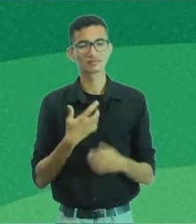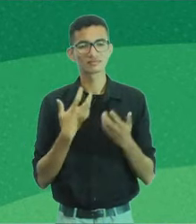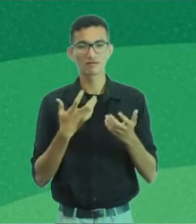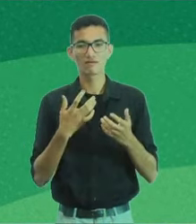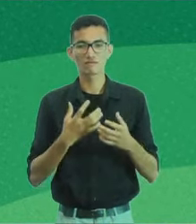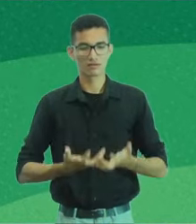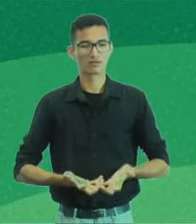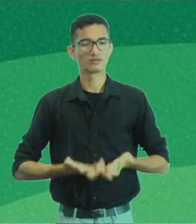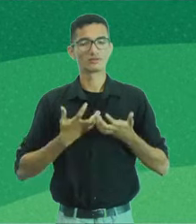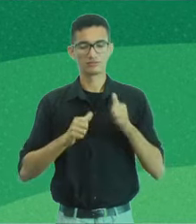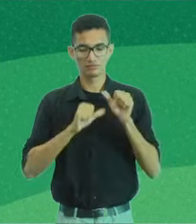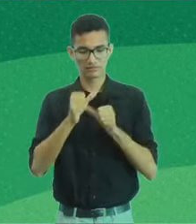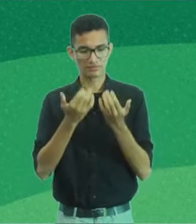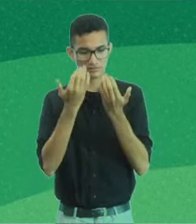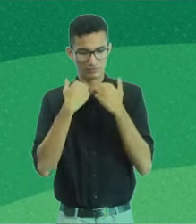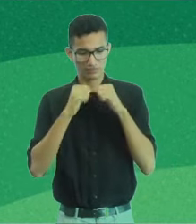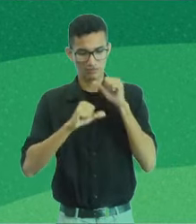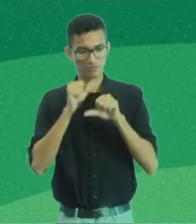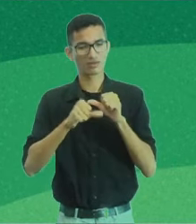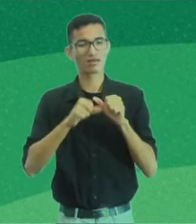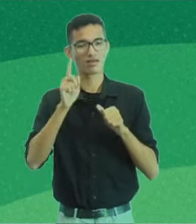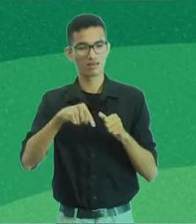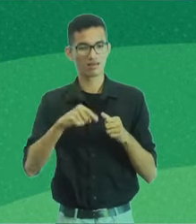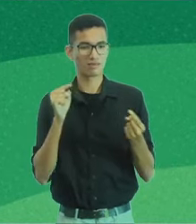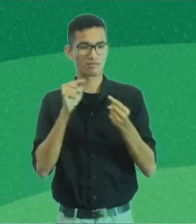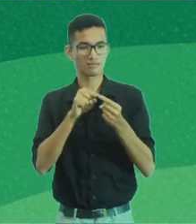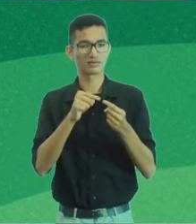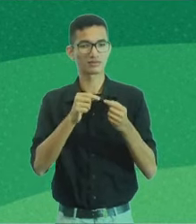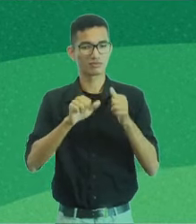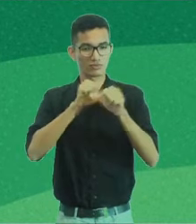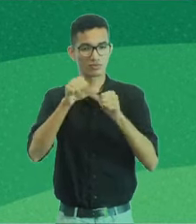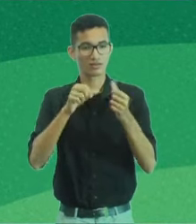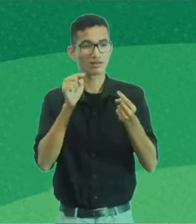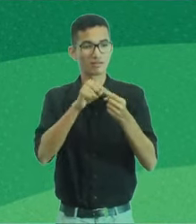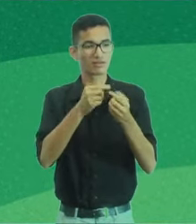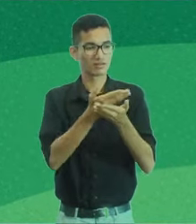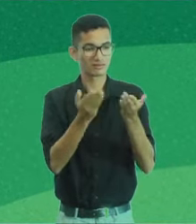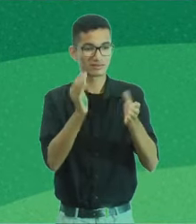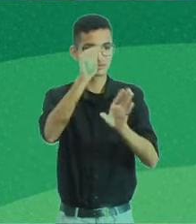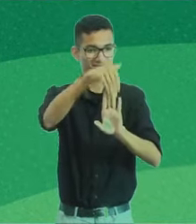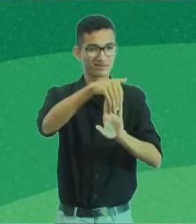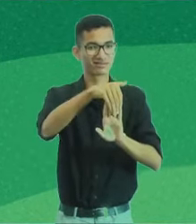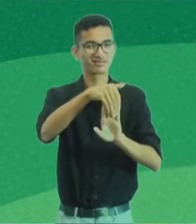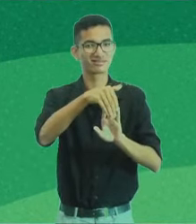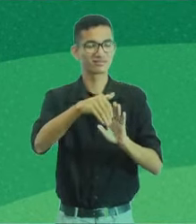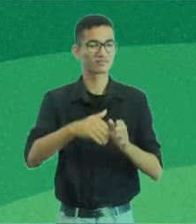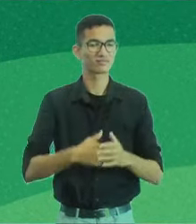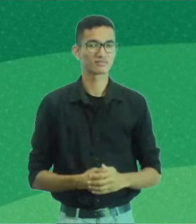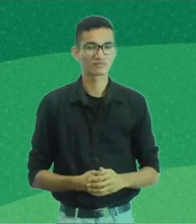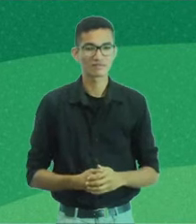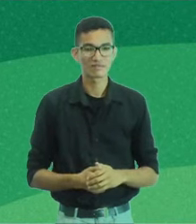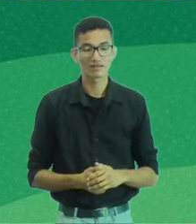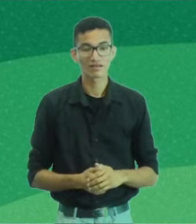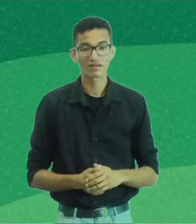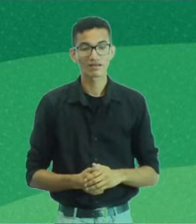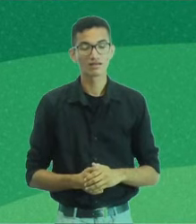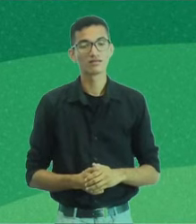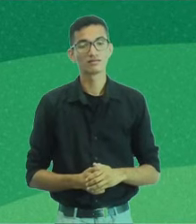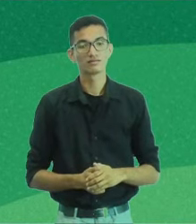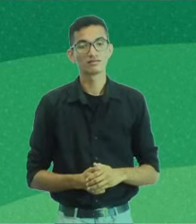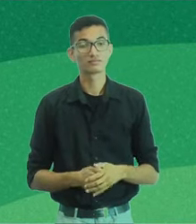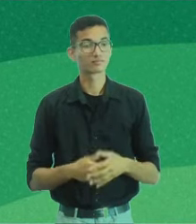coisa que existe dentro de mim complementa a vontade de mudar alguma coisa que existe dentro de vocês E